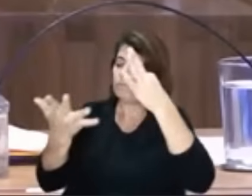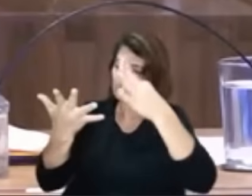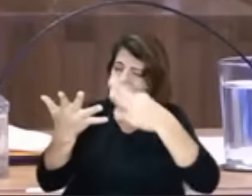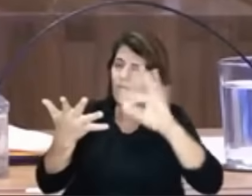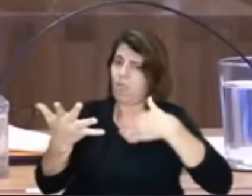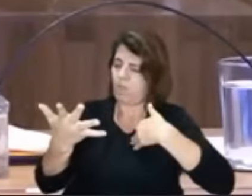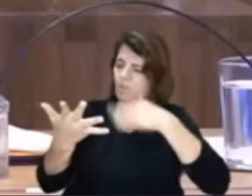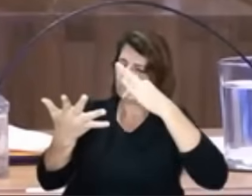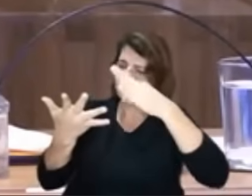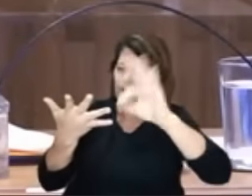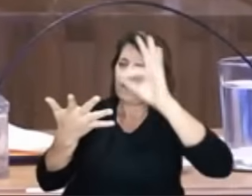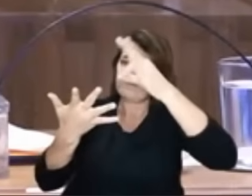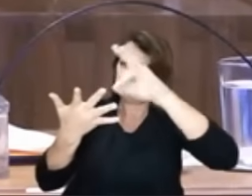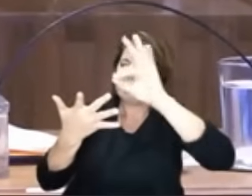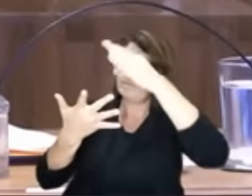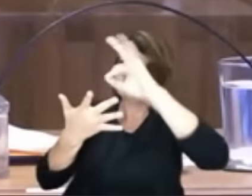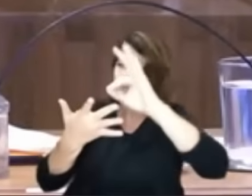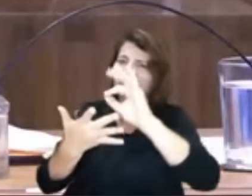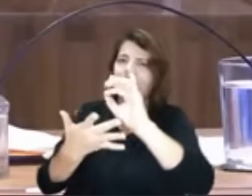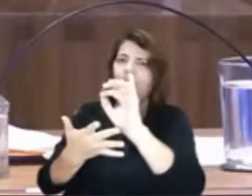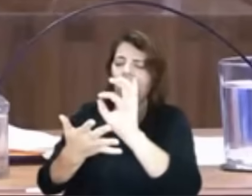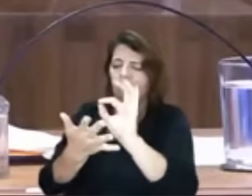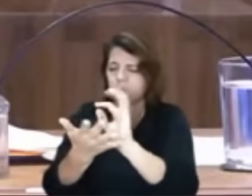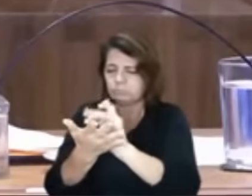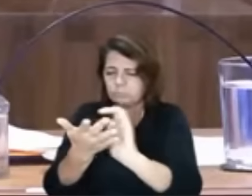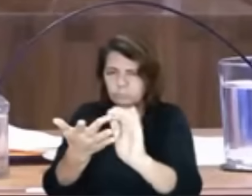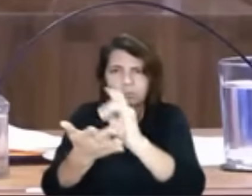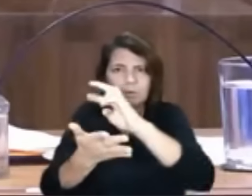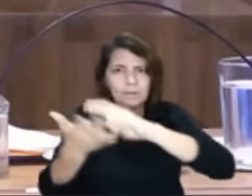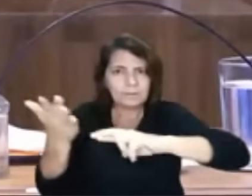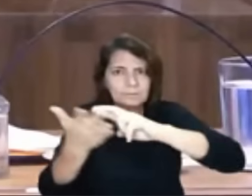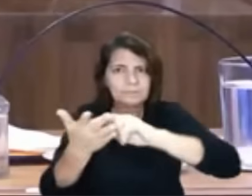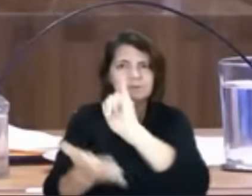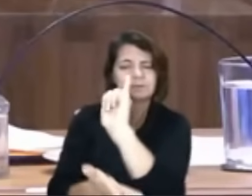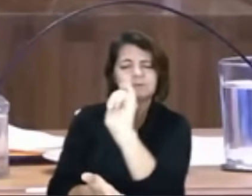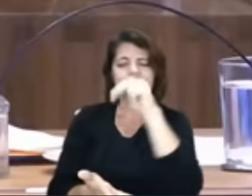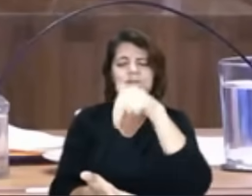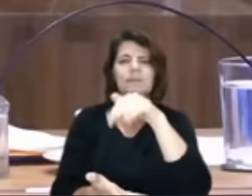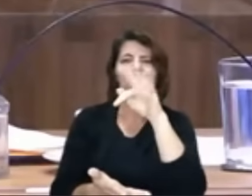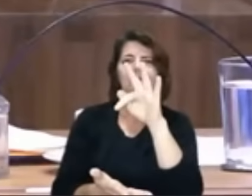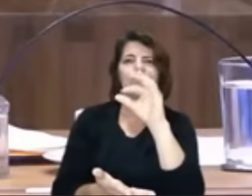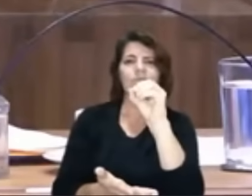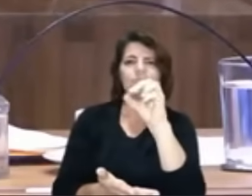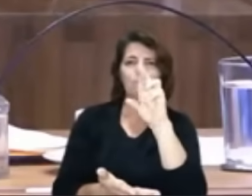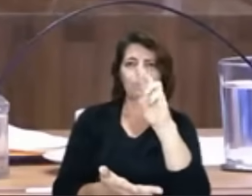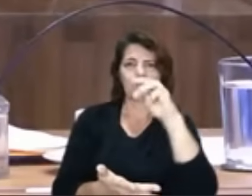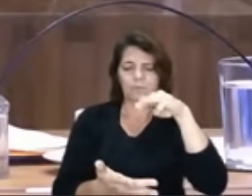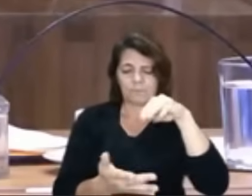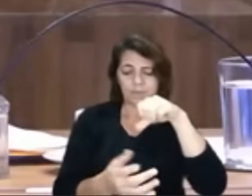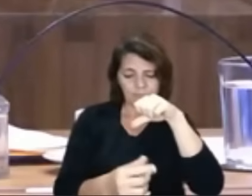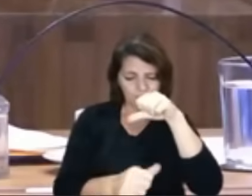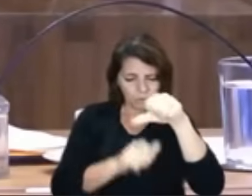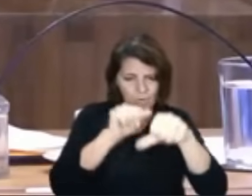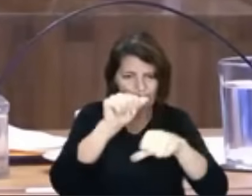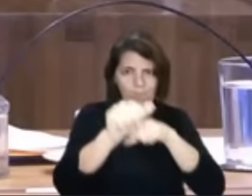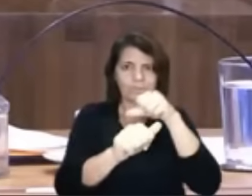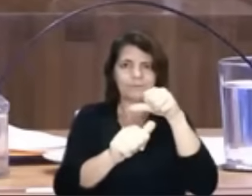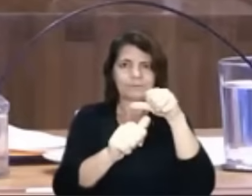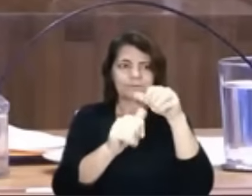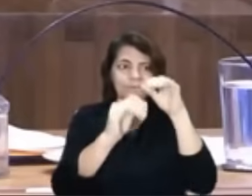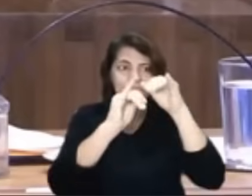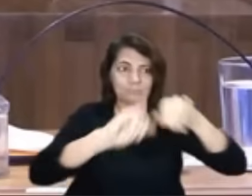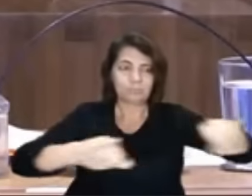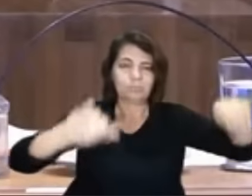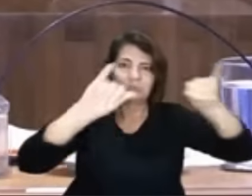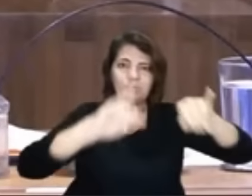vou levantando informes confirmo aqueles informes Transformo em informação